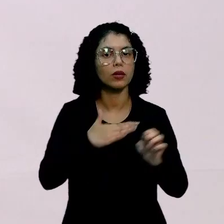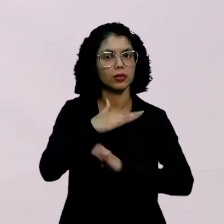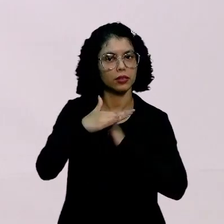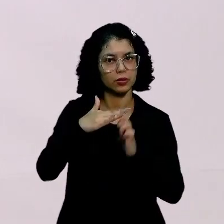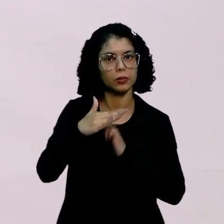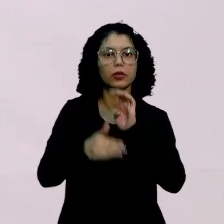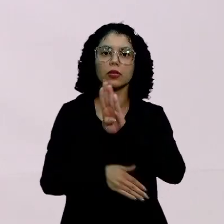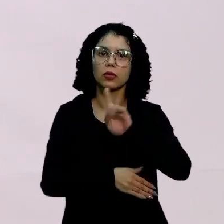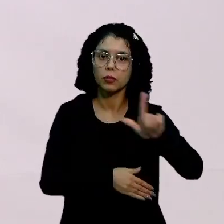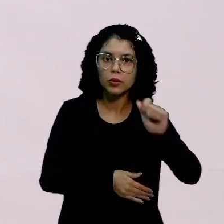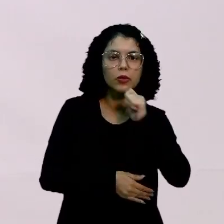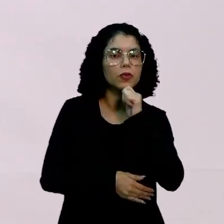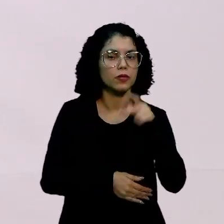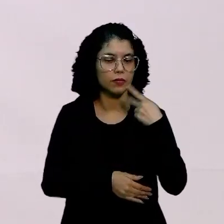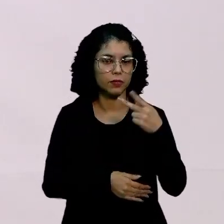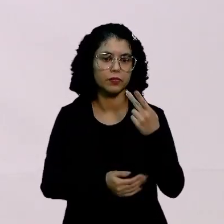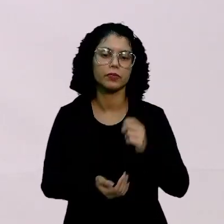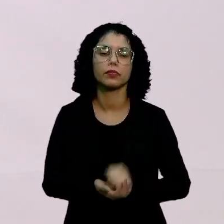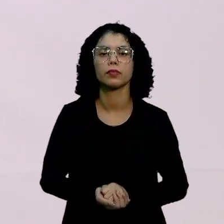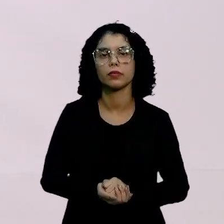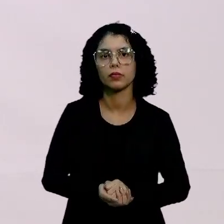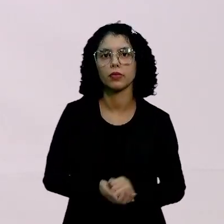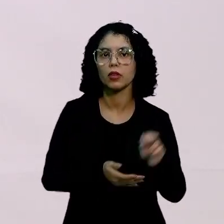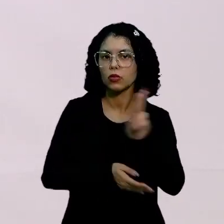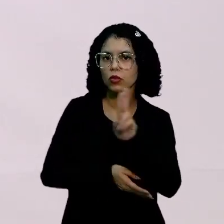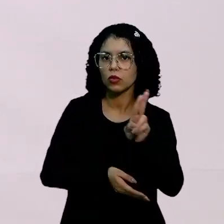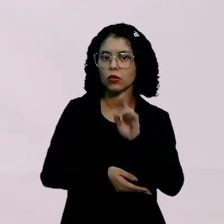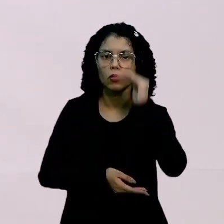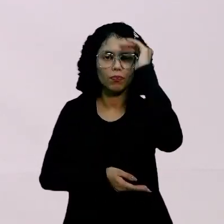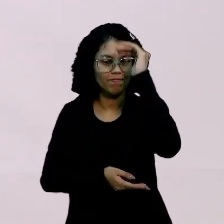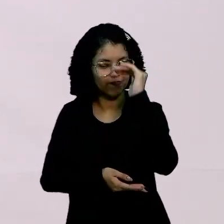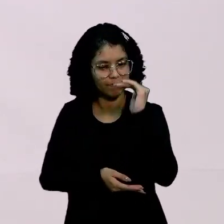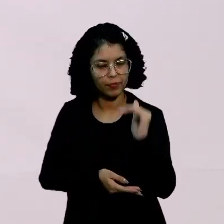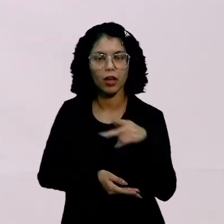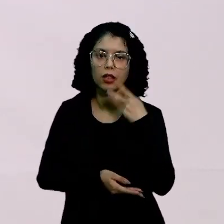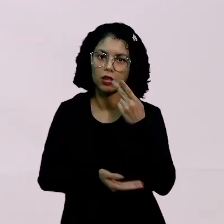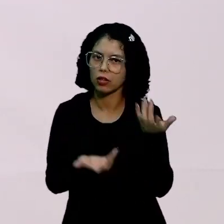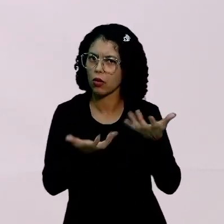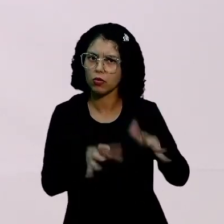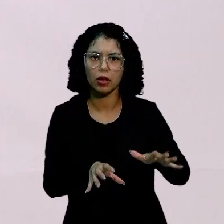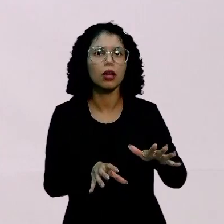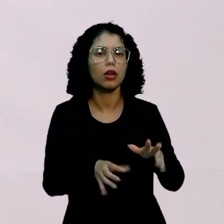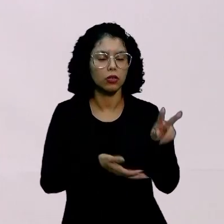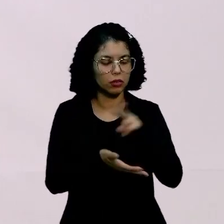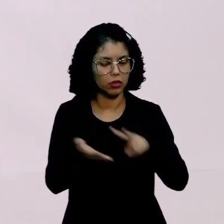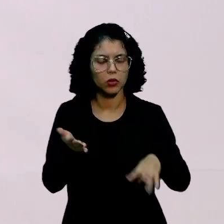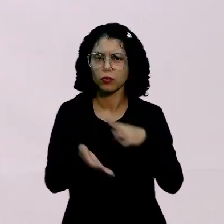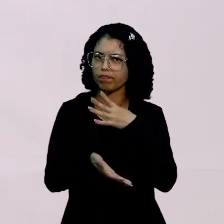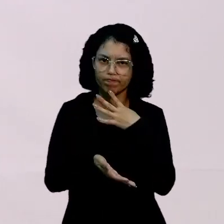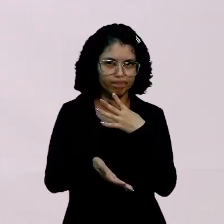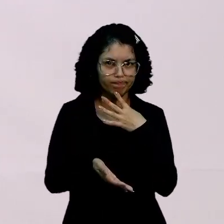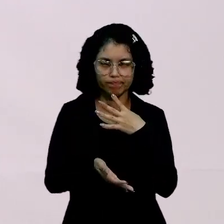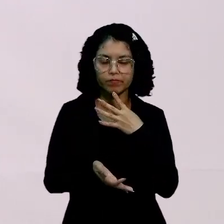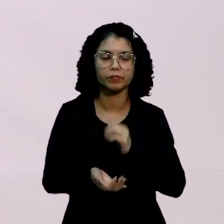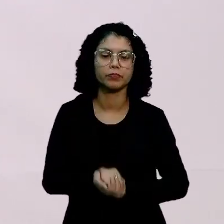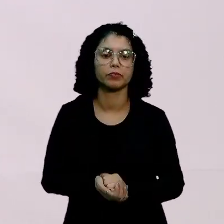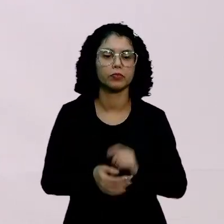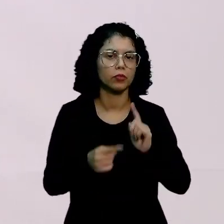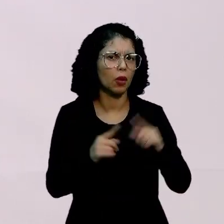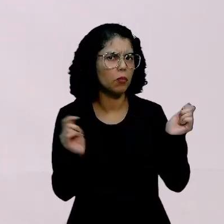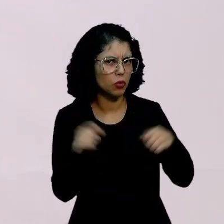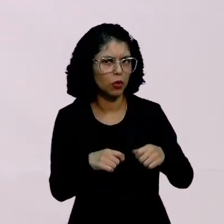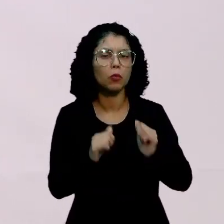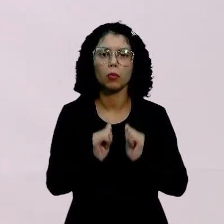Bill Gates, ou então esses nomes dessas empresas que o Bill Gates não quer que o leitor conheça, porque